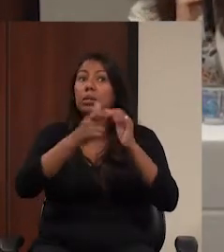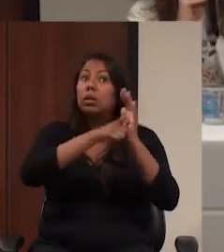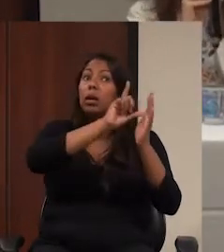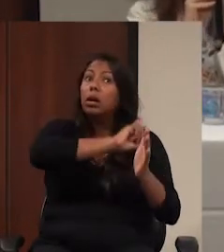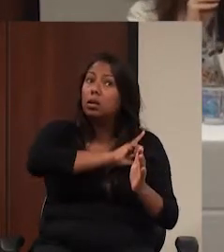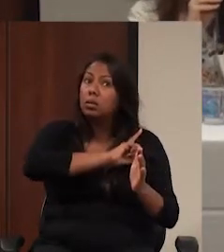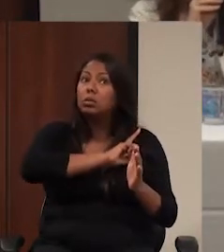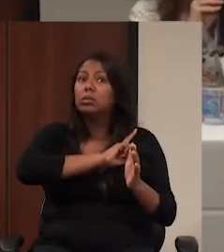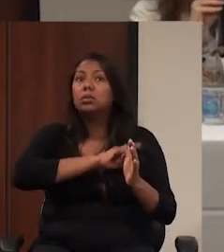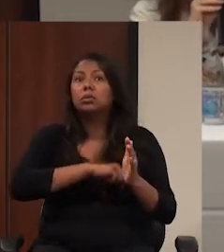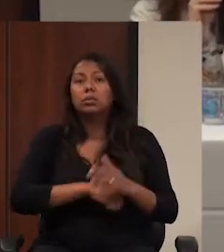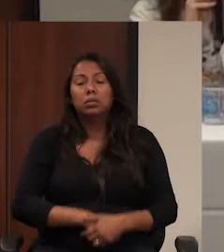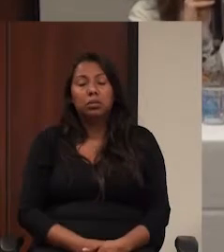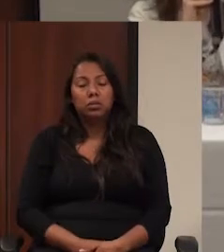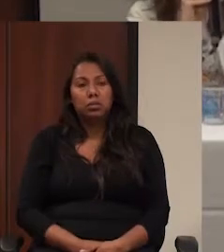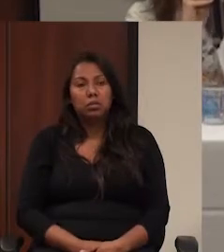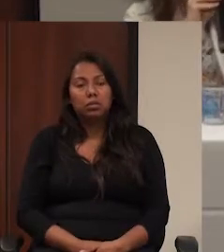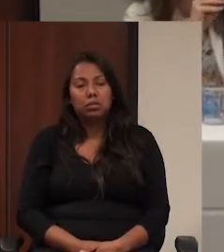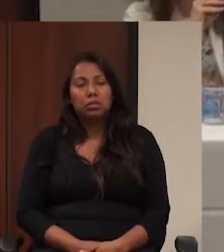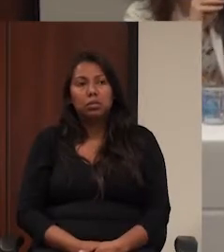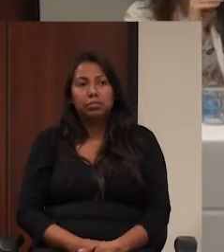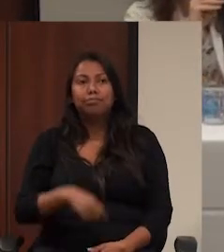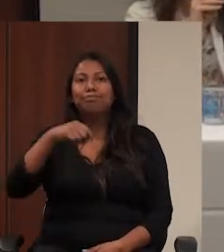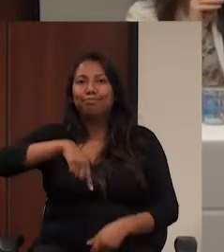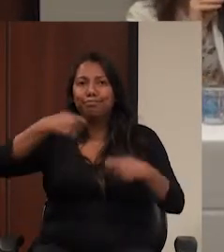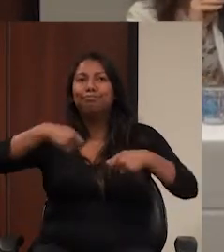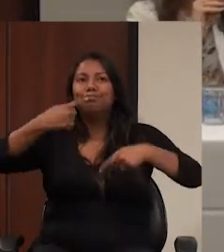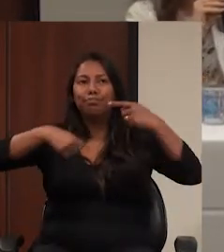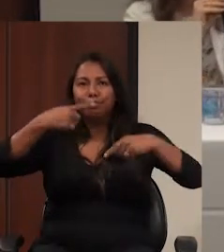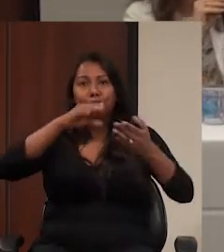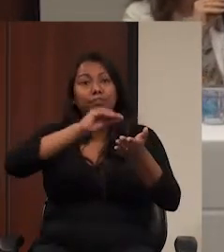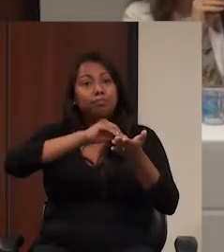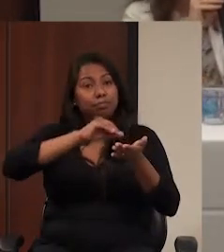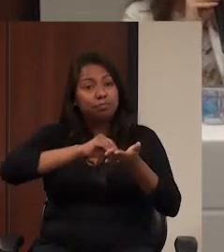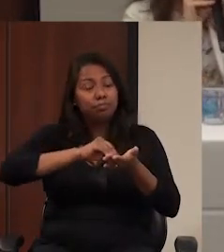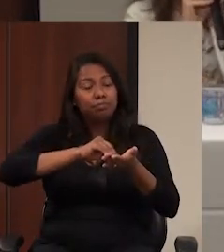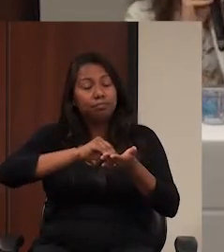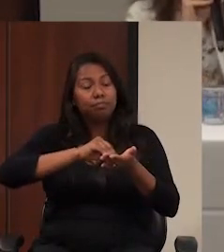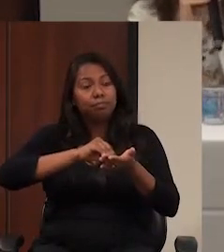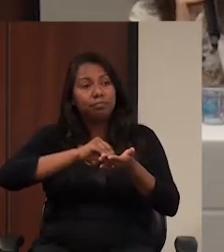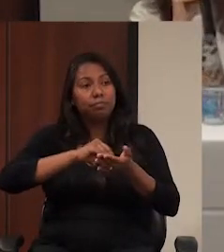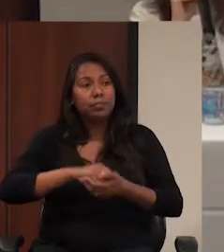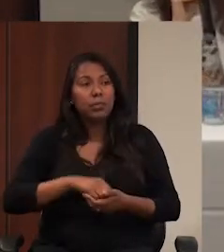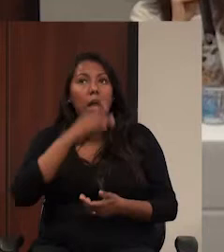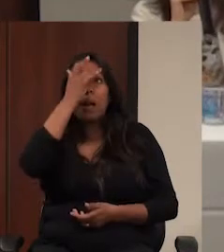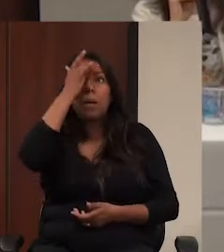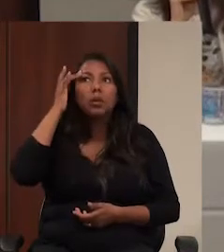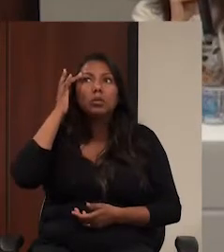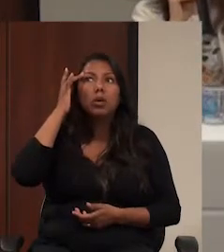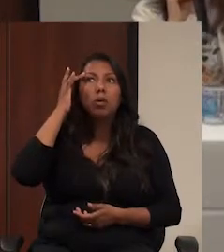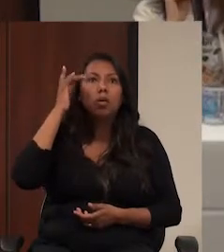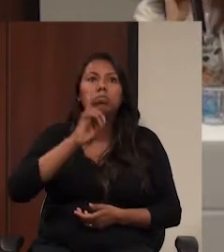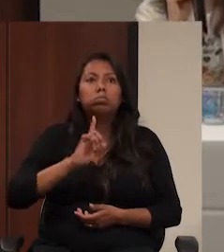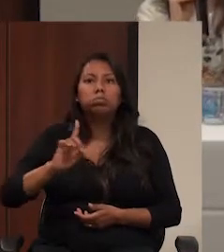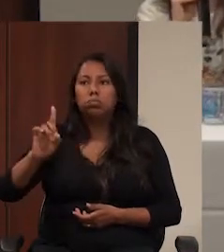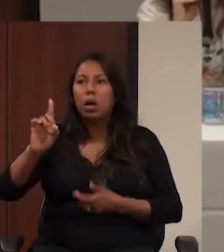situação de curatela. Então isso é uma coisa que a gente vai ter que discutir aqui, como é que vai funcionar na prática. Né? A pessoa vai lá,